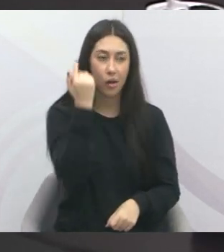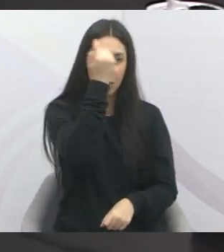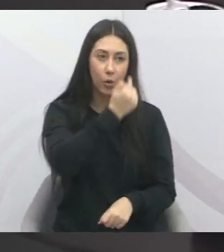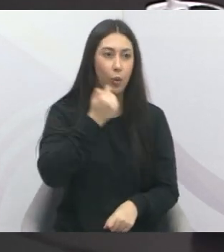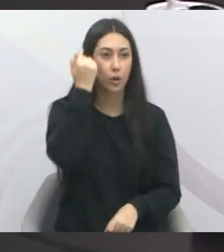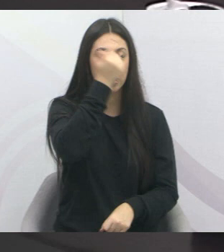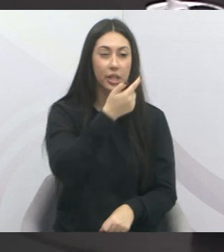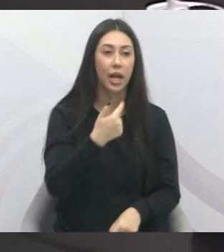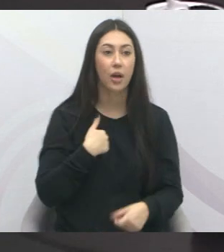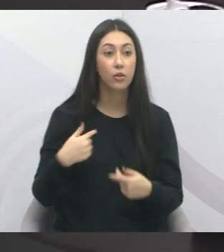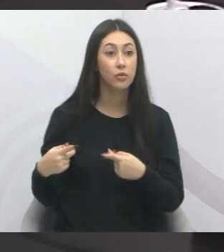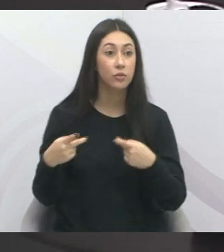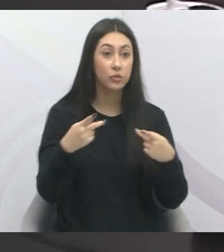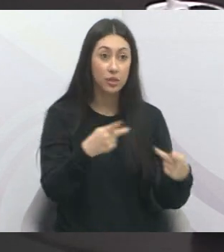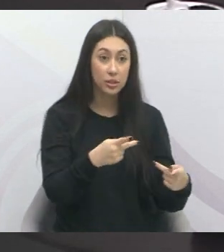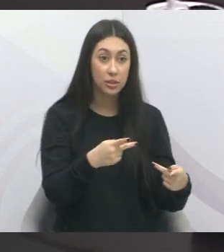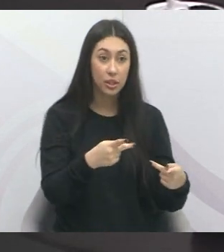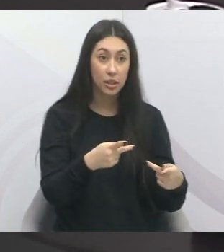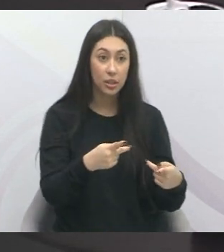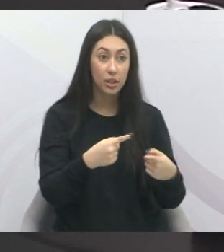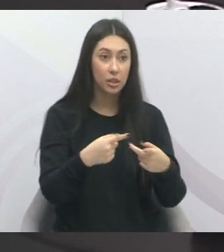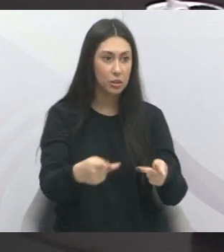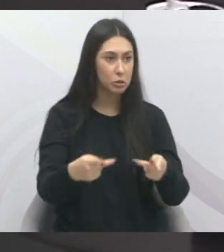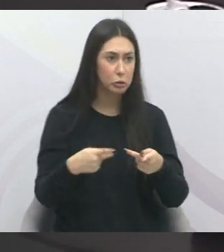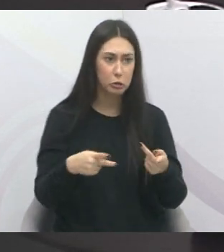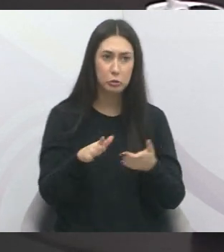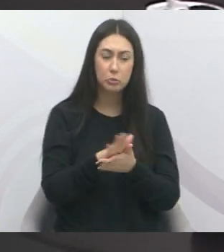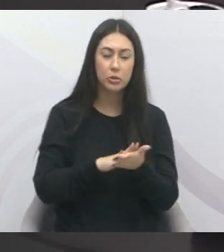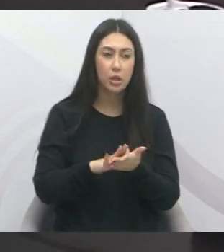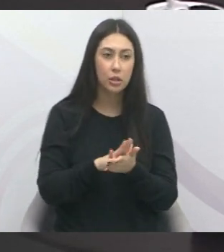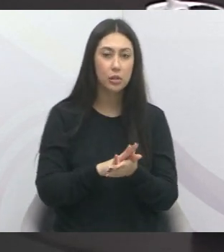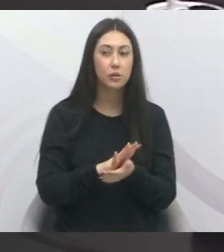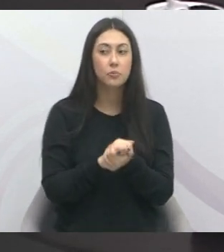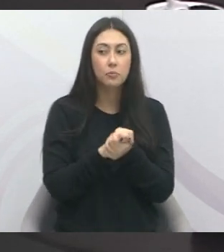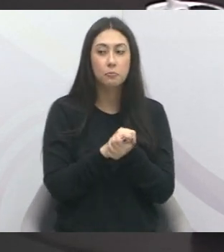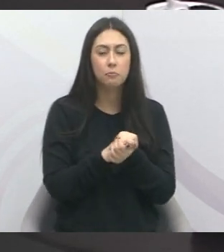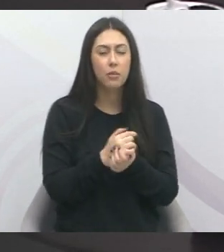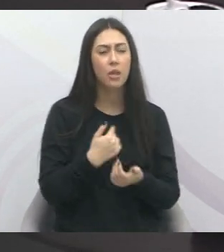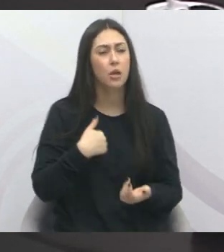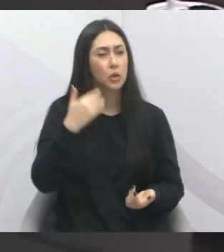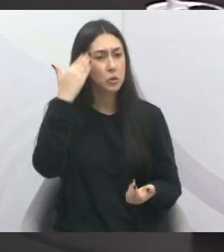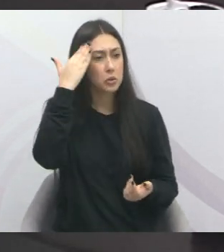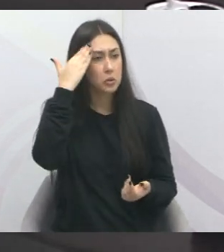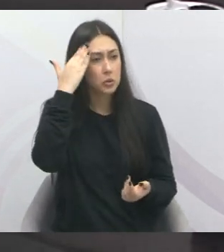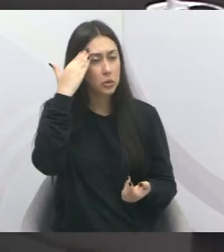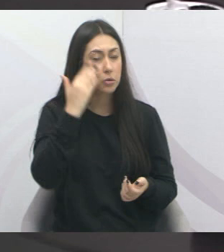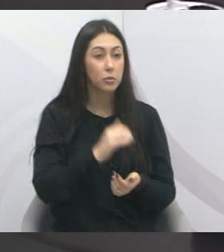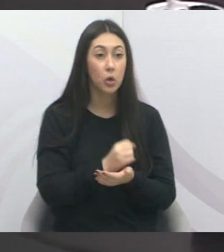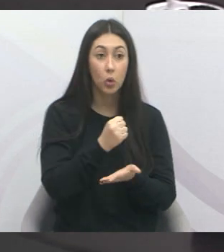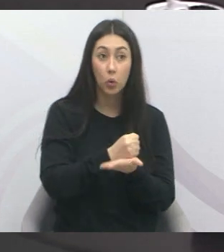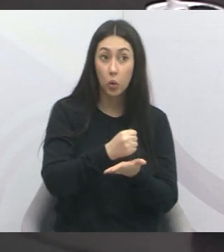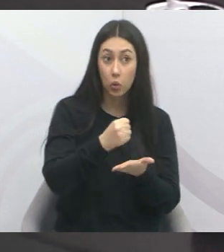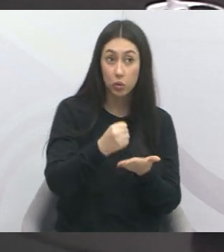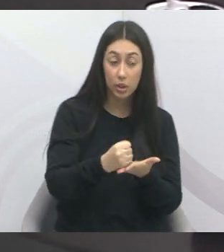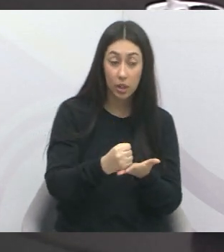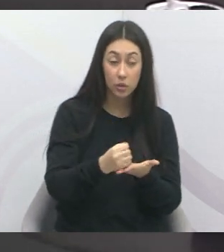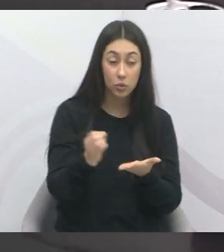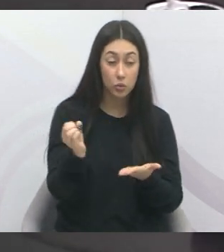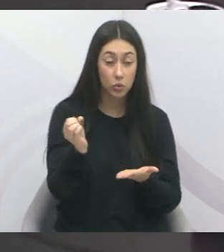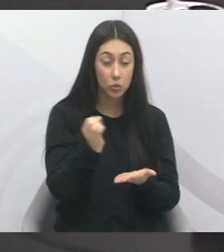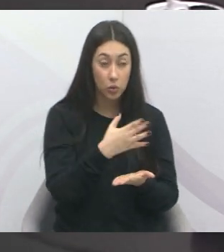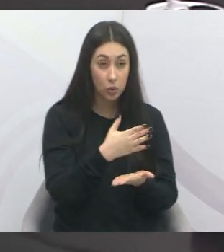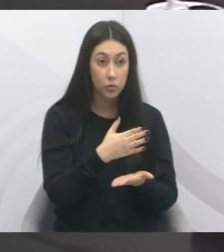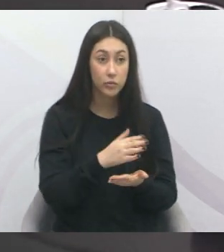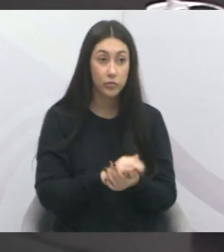de lá quase meia-noite e ainda não tinha sido atendido. E, pelo que eu fiquei sabendo lá, o contrato, fiz a renovação do